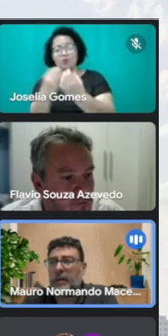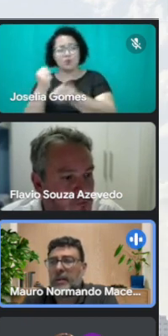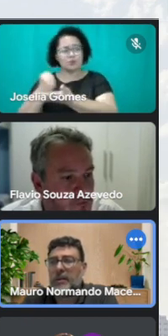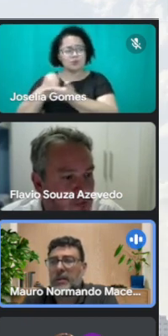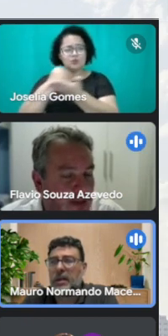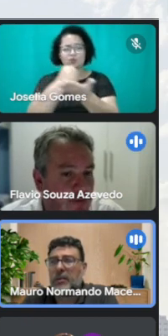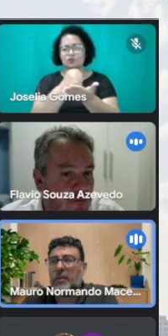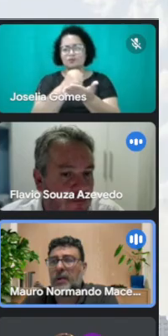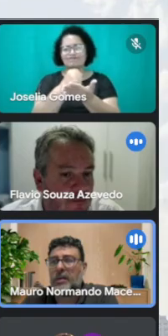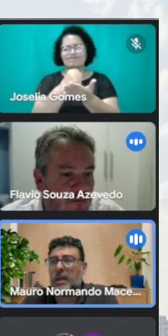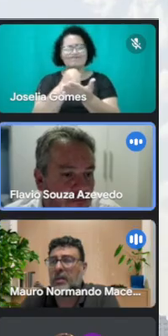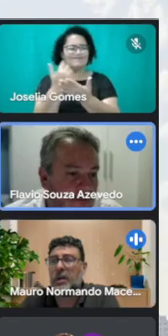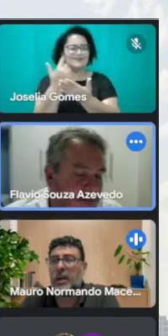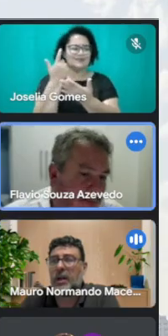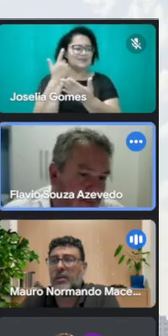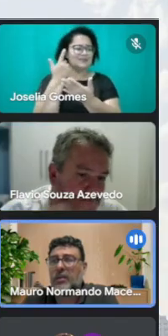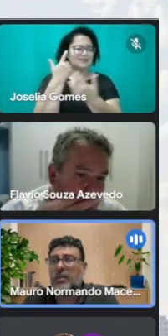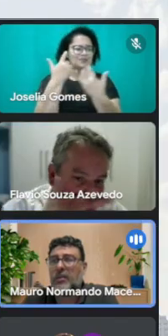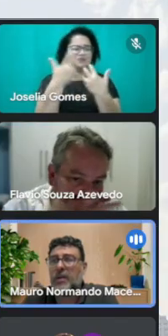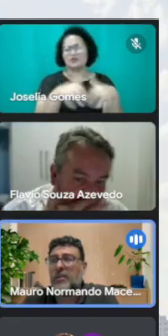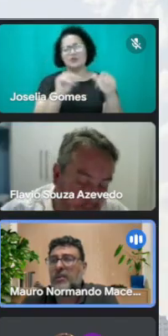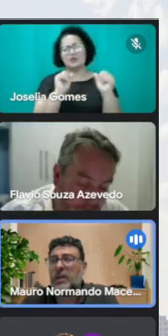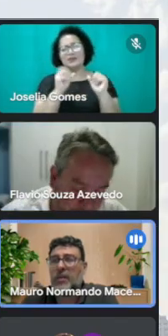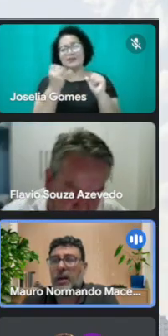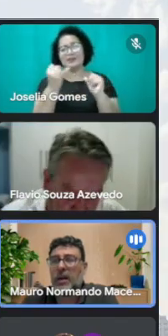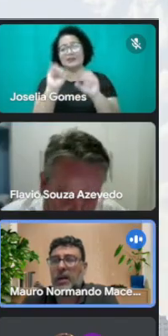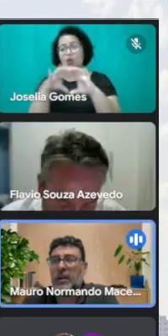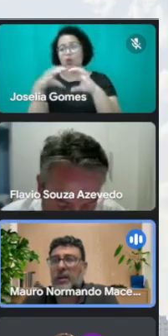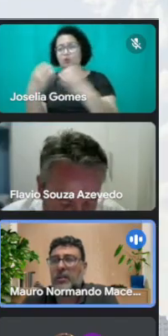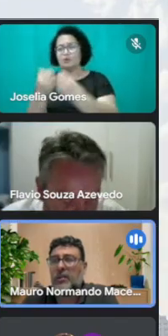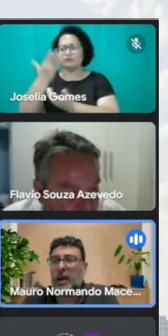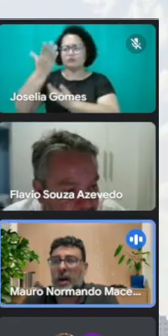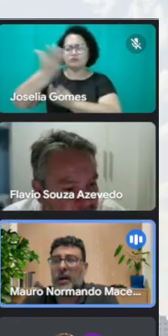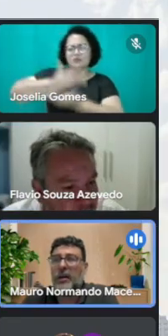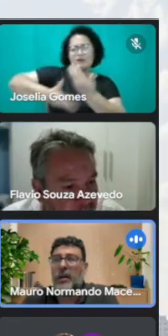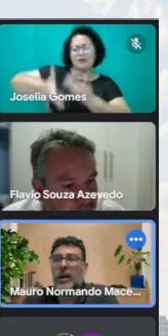certo, né? Se a comunidade não tiver envolvida com aquilo